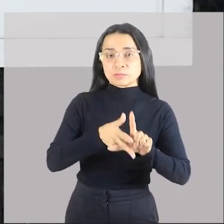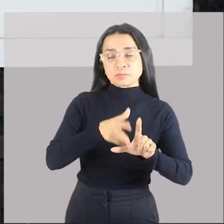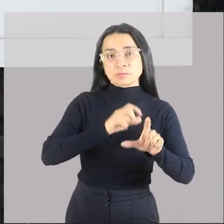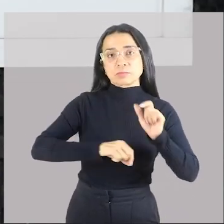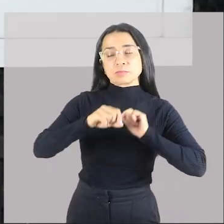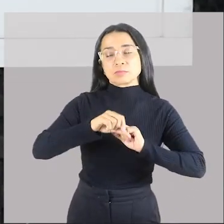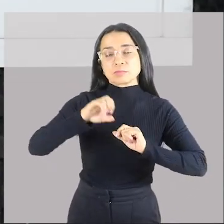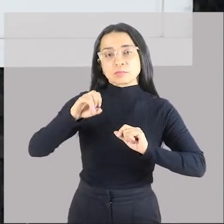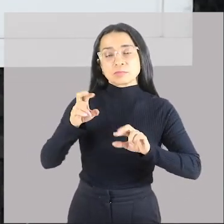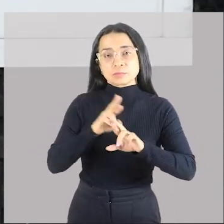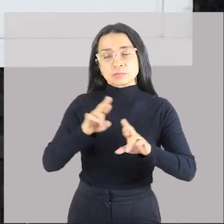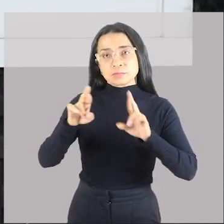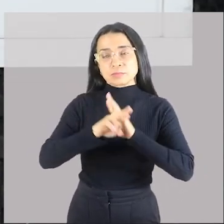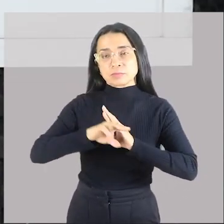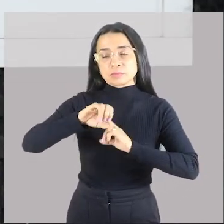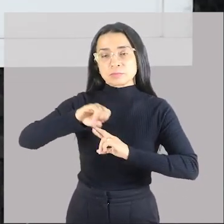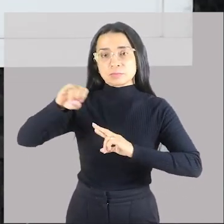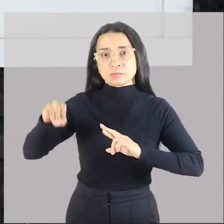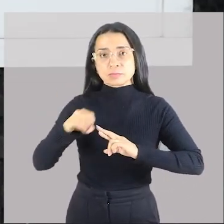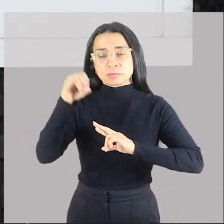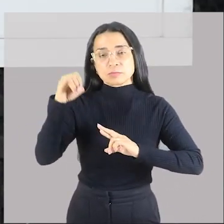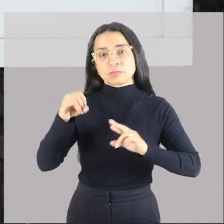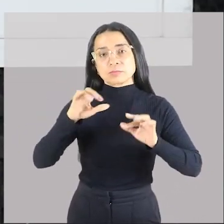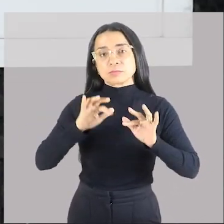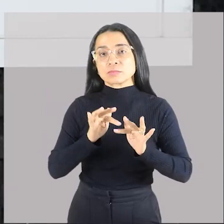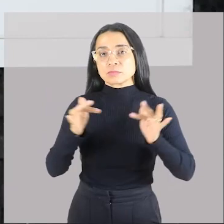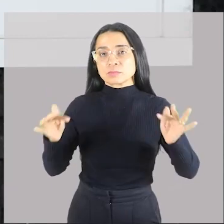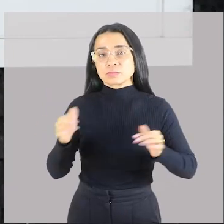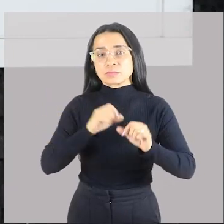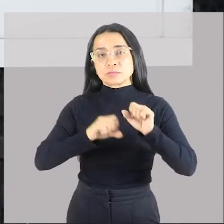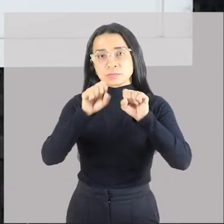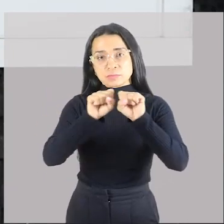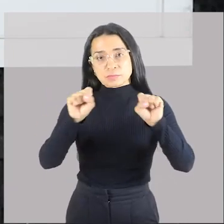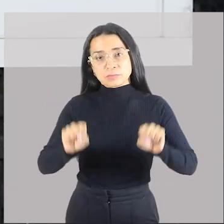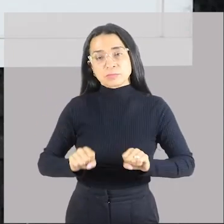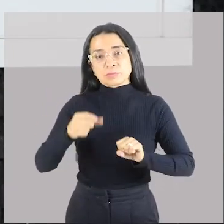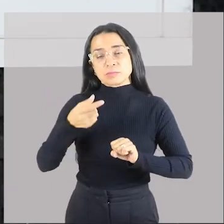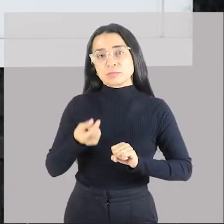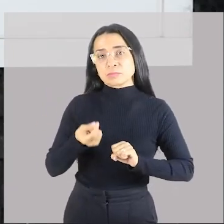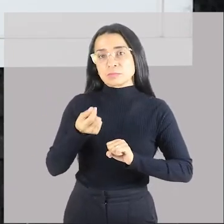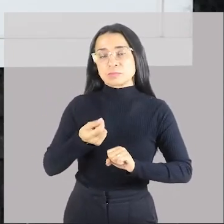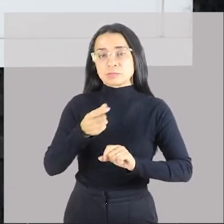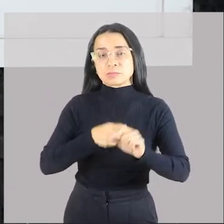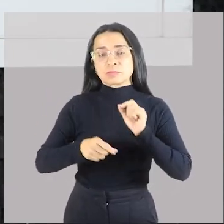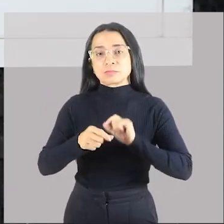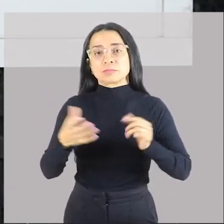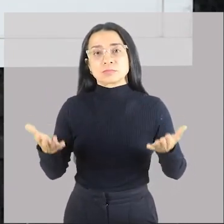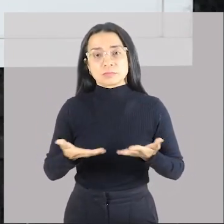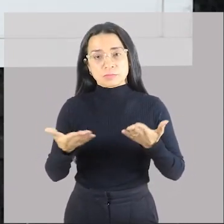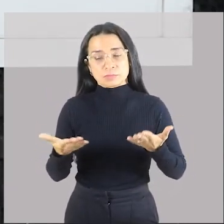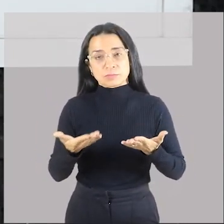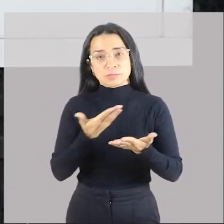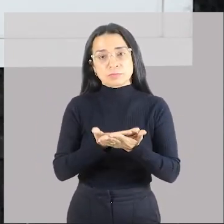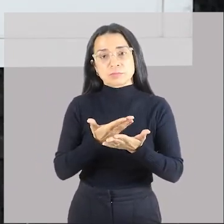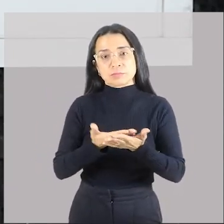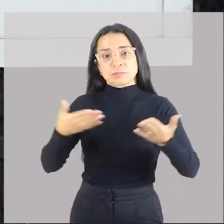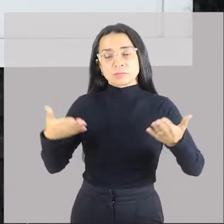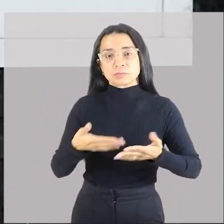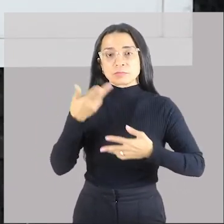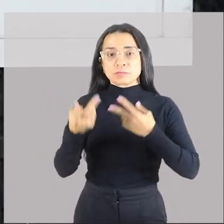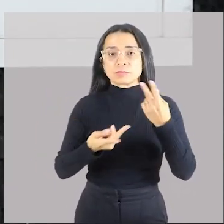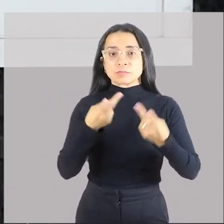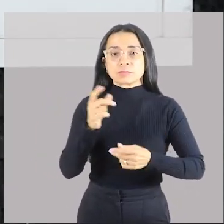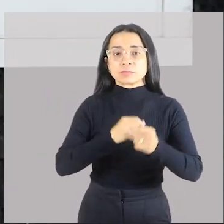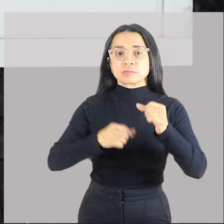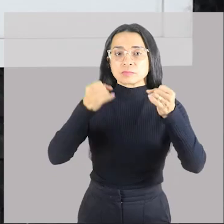simples, né? Sistema de capitalização a juros simples. E vamos agora, na aula de hoje, falar